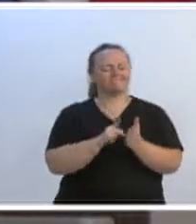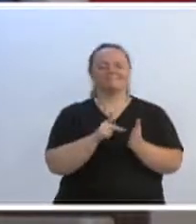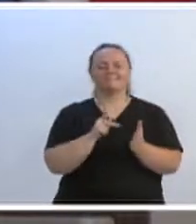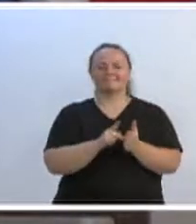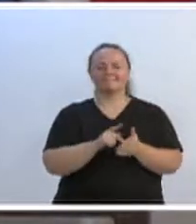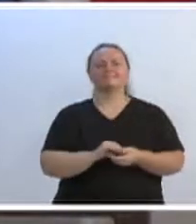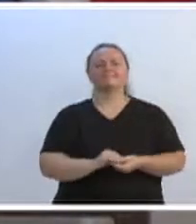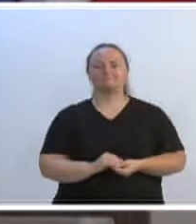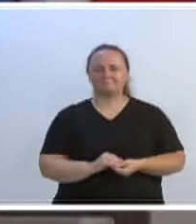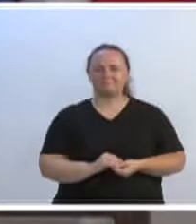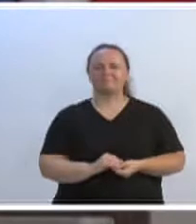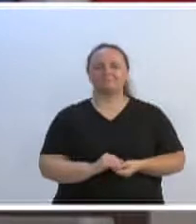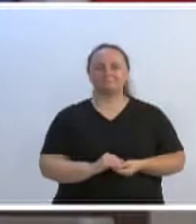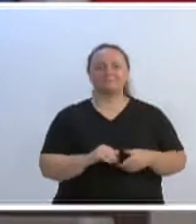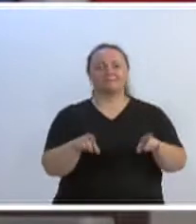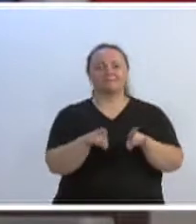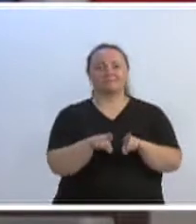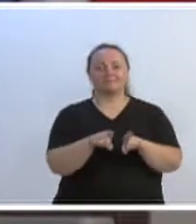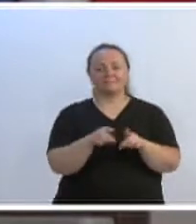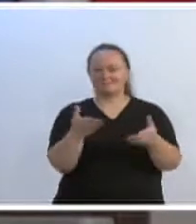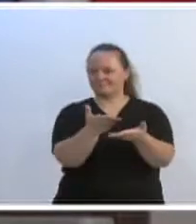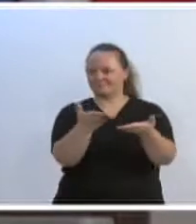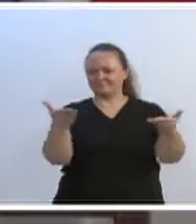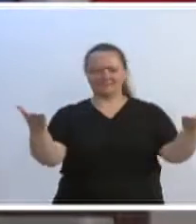está aqui presente a sua esposa e a sua filha.